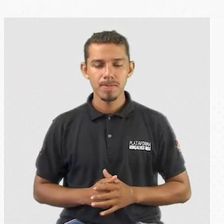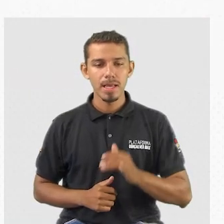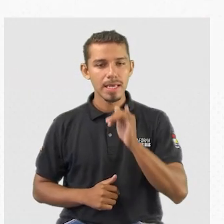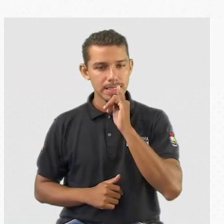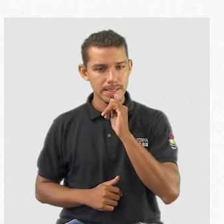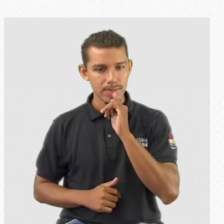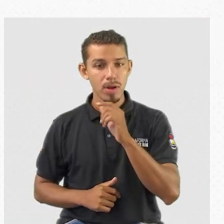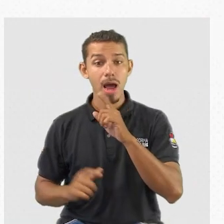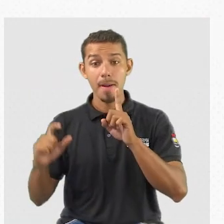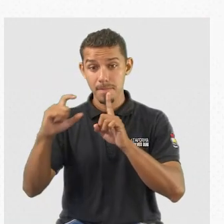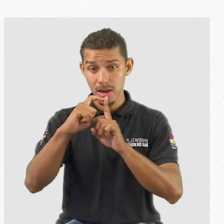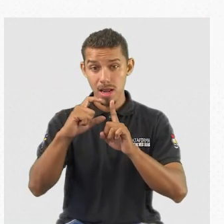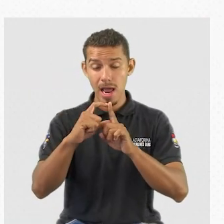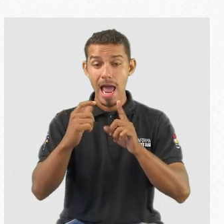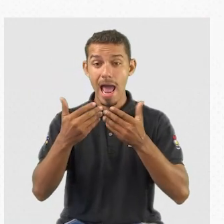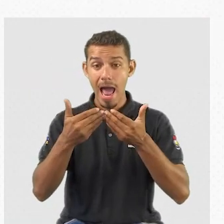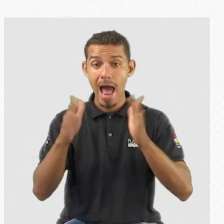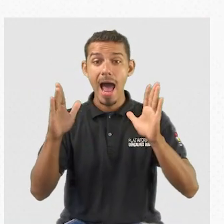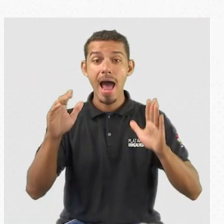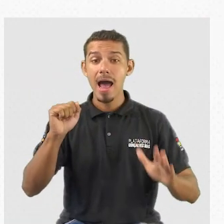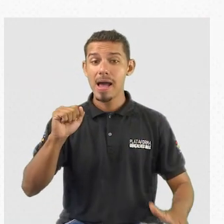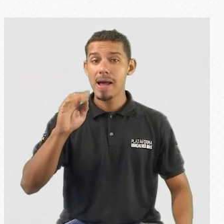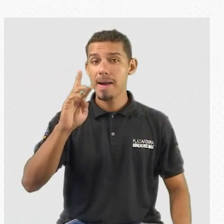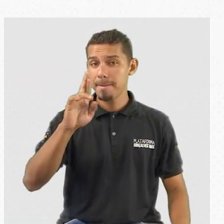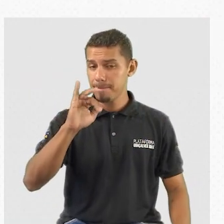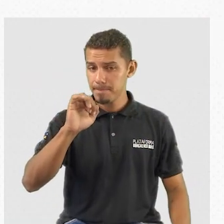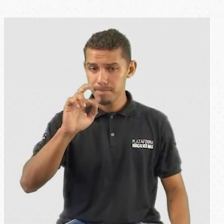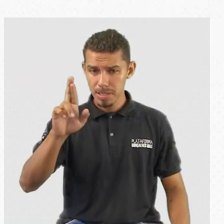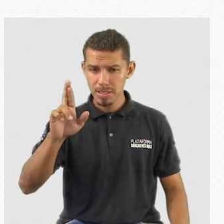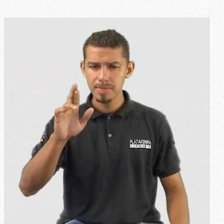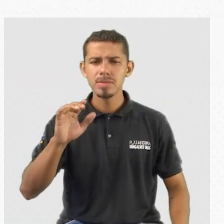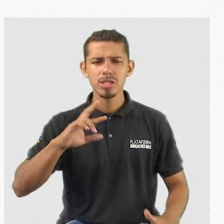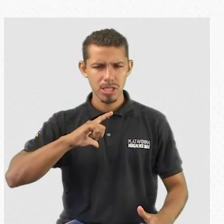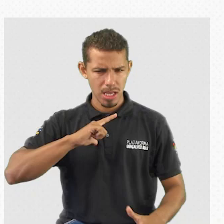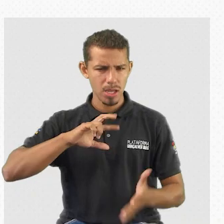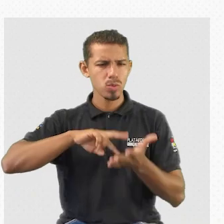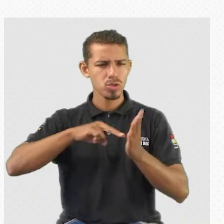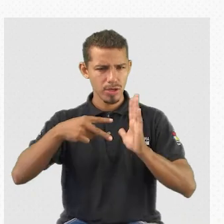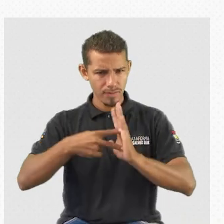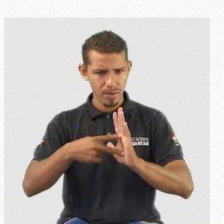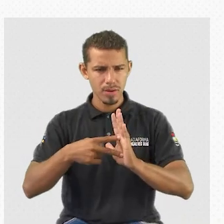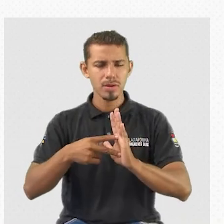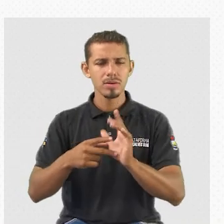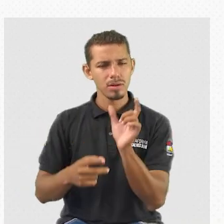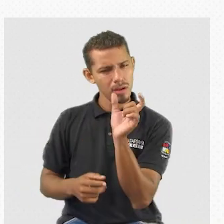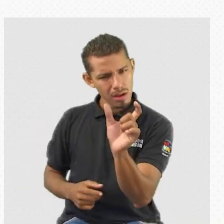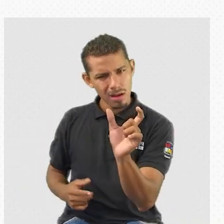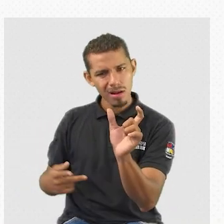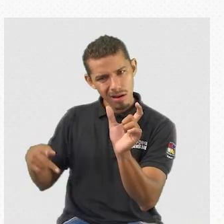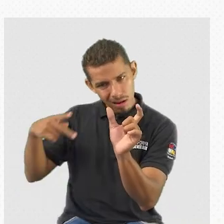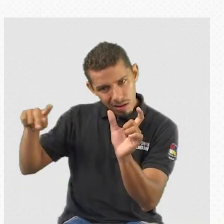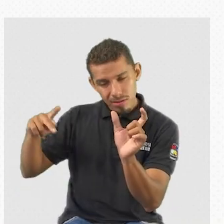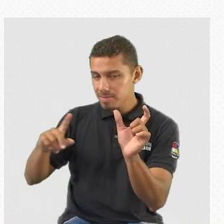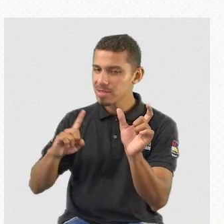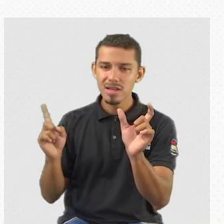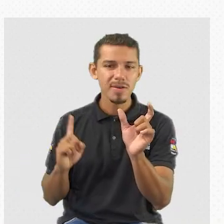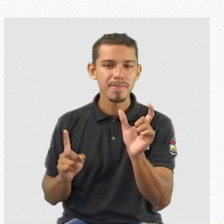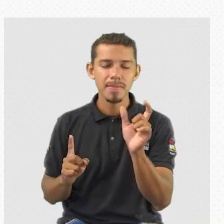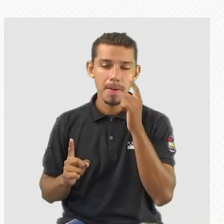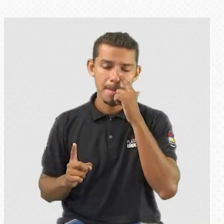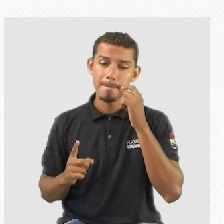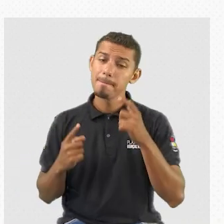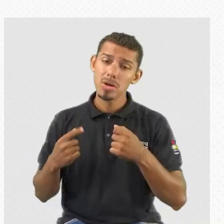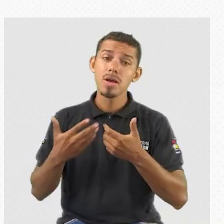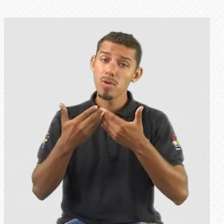exemplo, a palavra abrir, ela tem um significado ali intrínseco a ela? Não. Por quê?